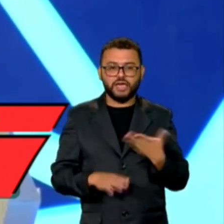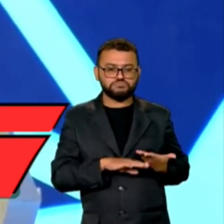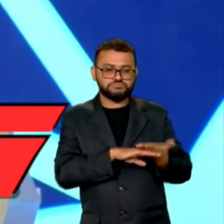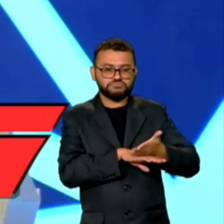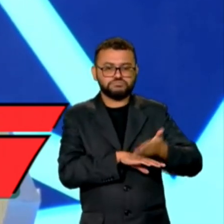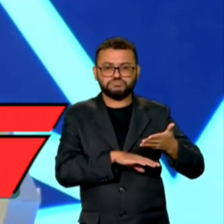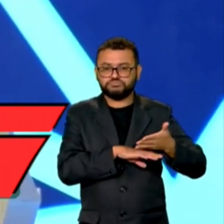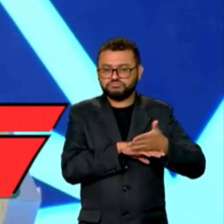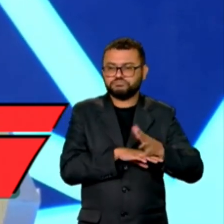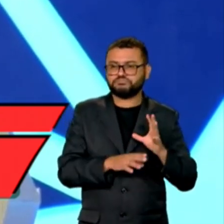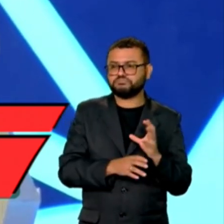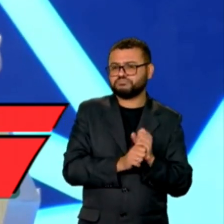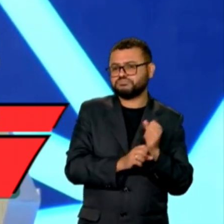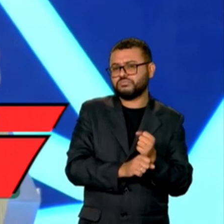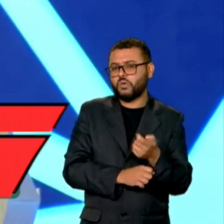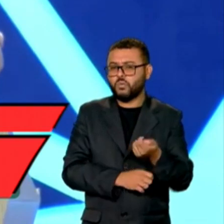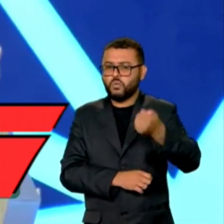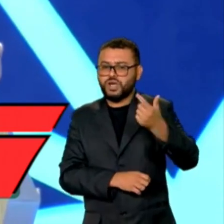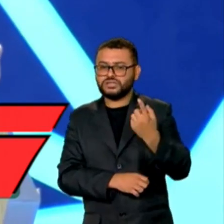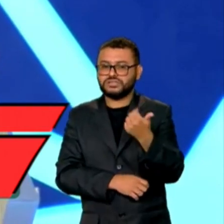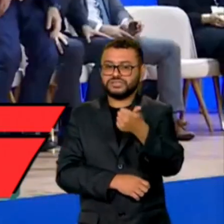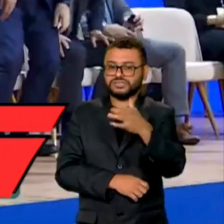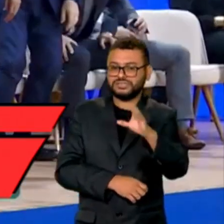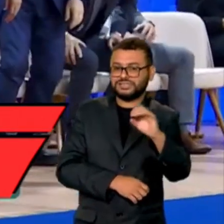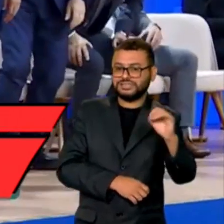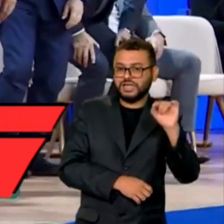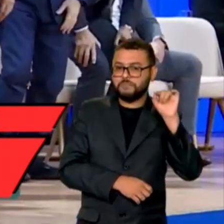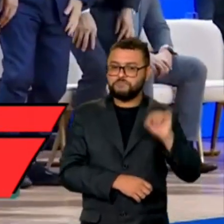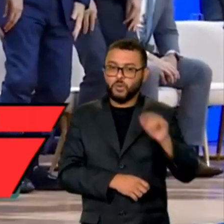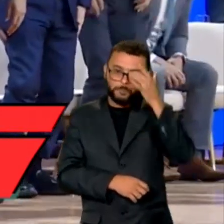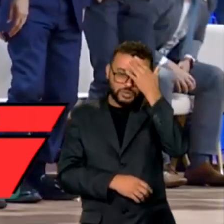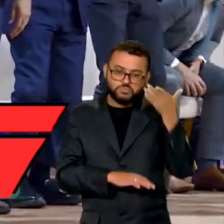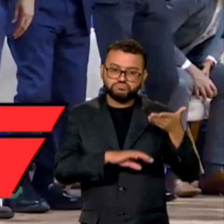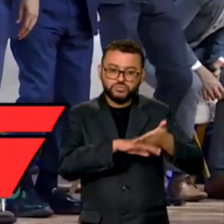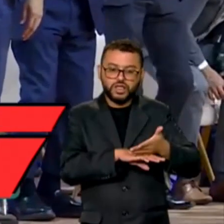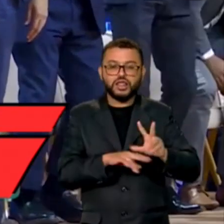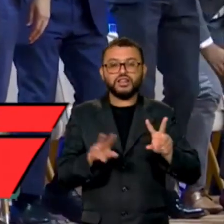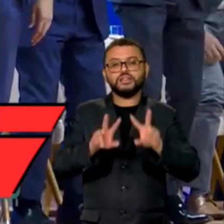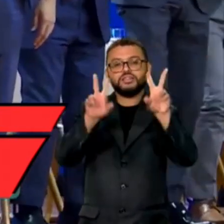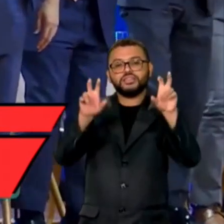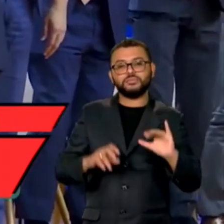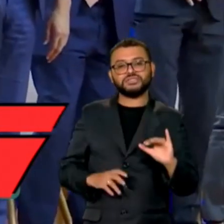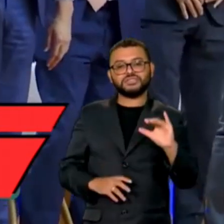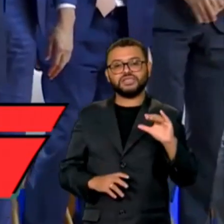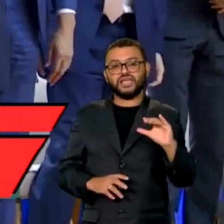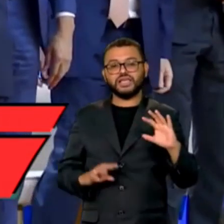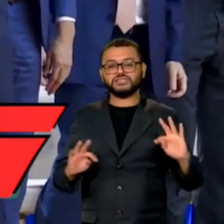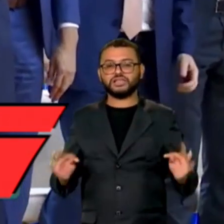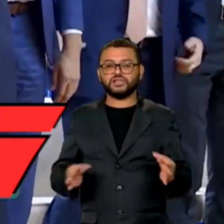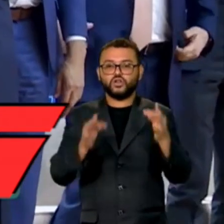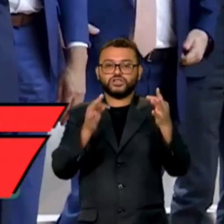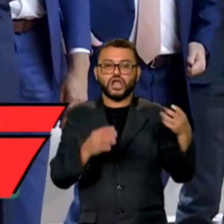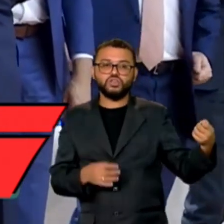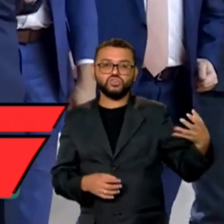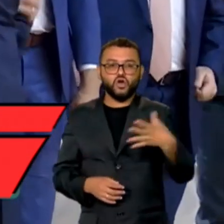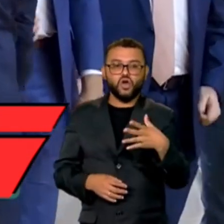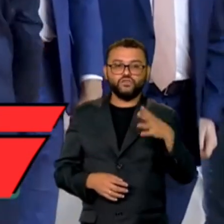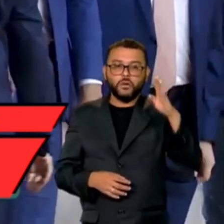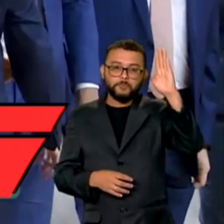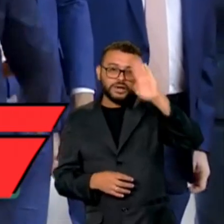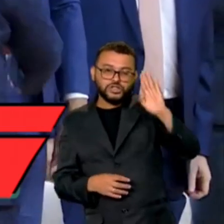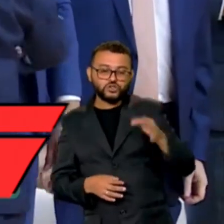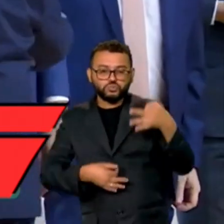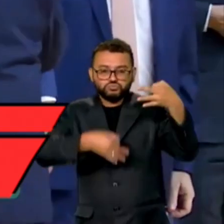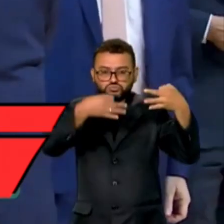a participação de quase 100 mil pessoas. Com o tema Ciência, Tecnologia e Inovação para um